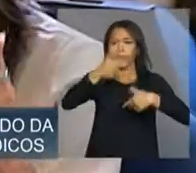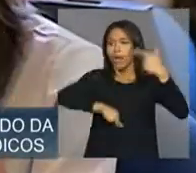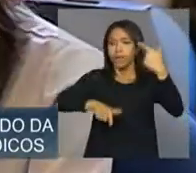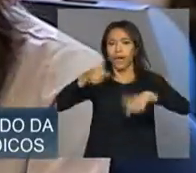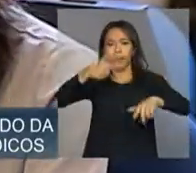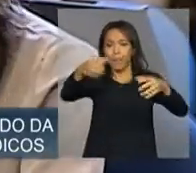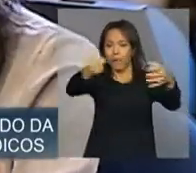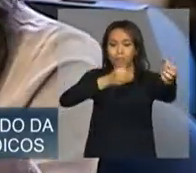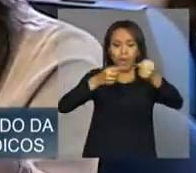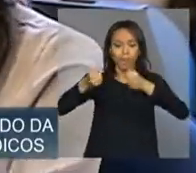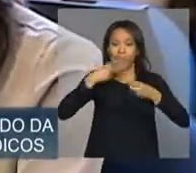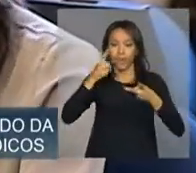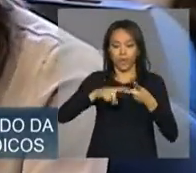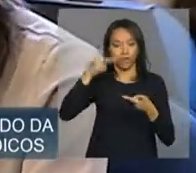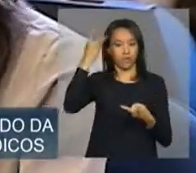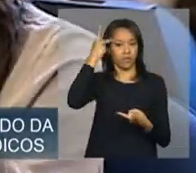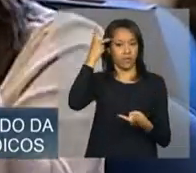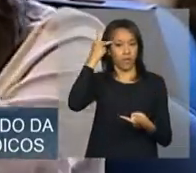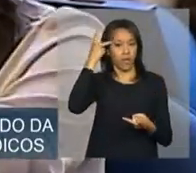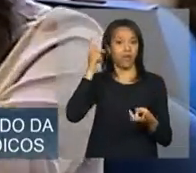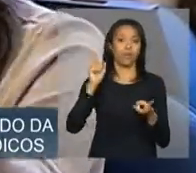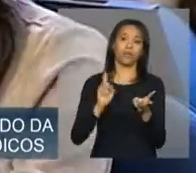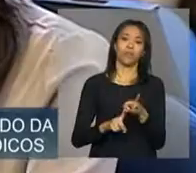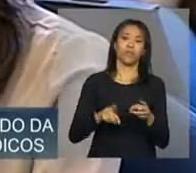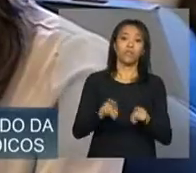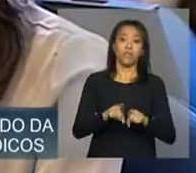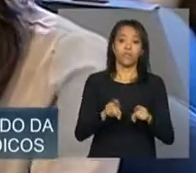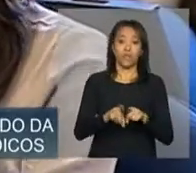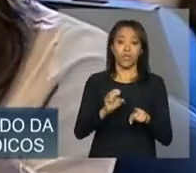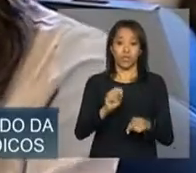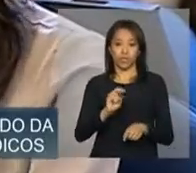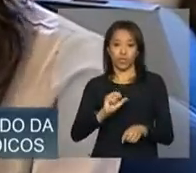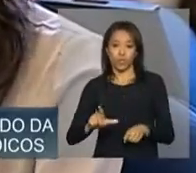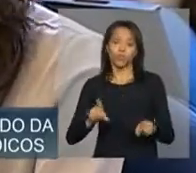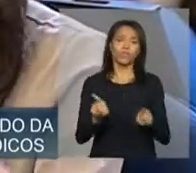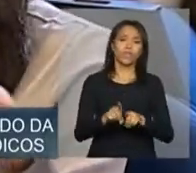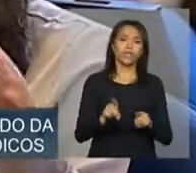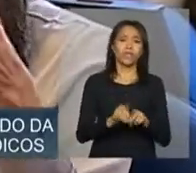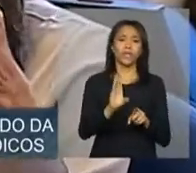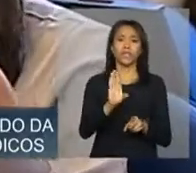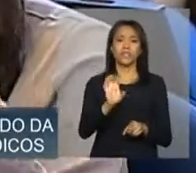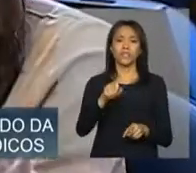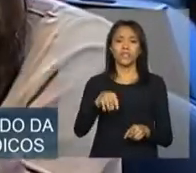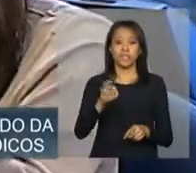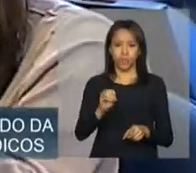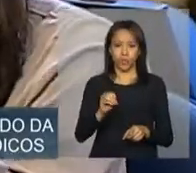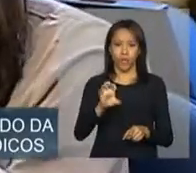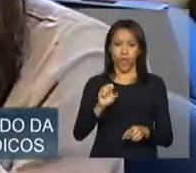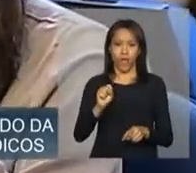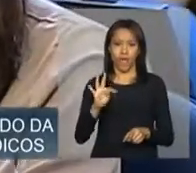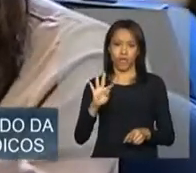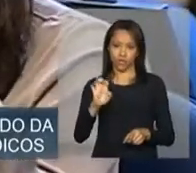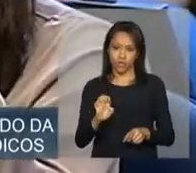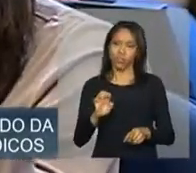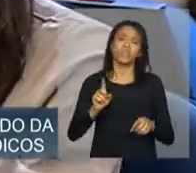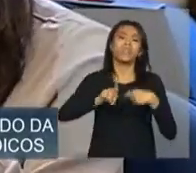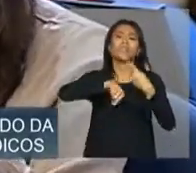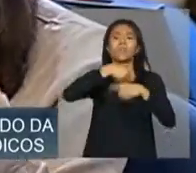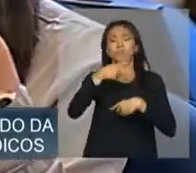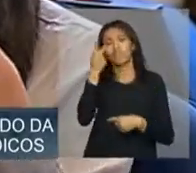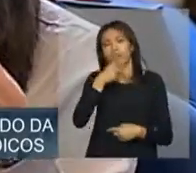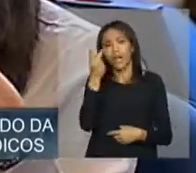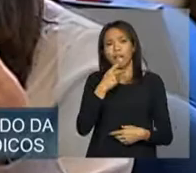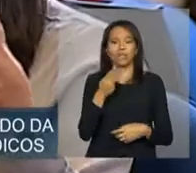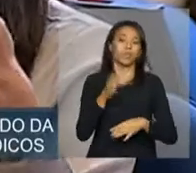Médicos sempre aparece São Paulo e o sul né alguma coisa do centro-oeste também volta das capitais e aí quando você separa aqui a quantidade